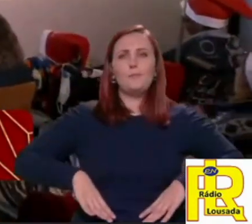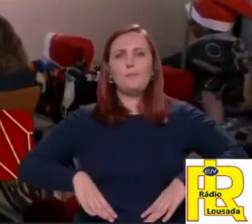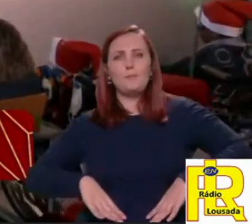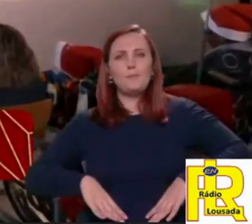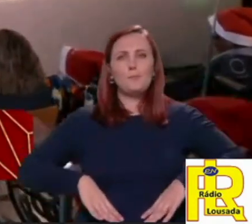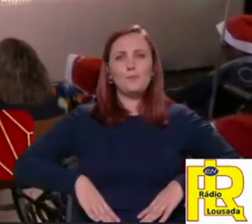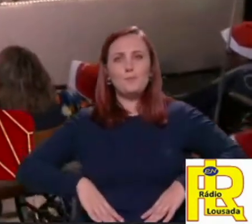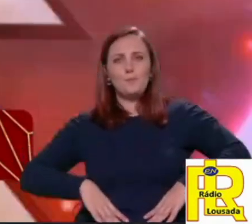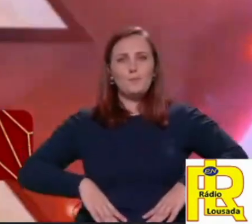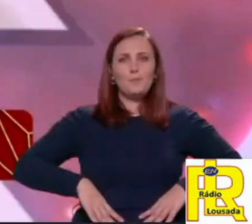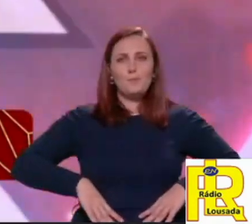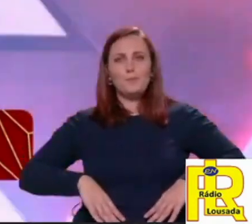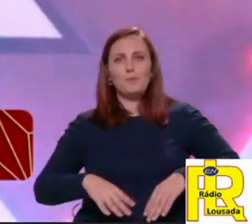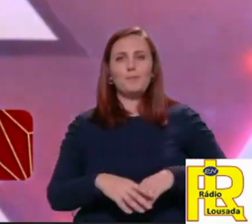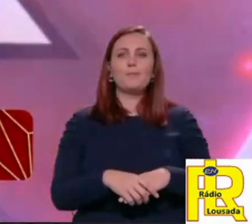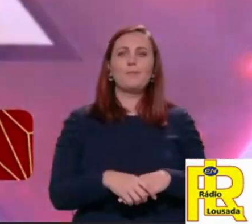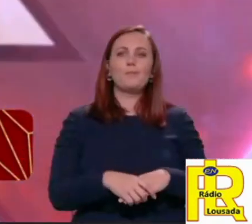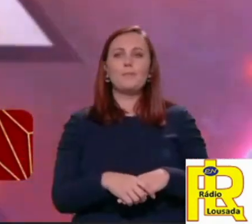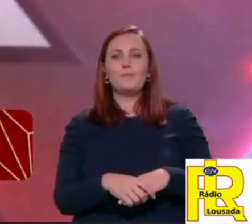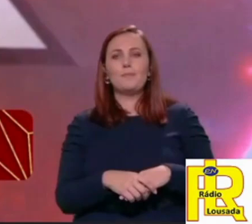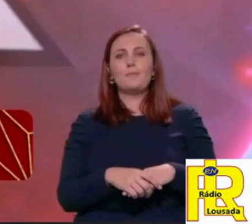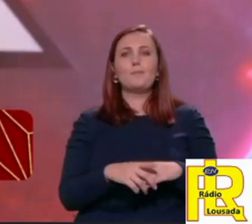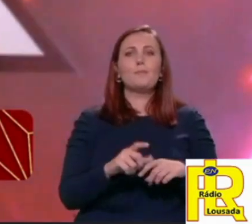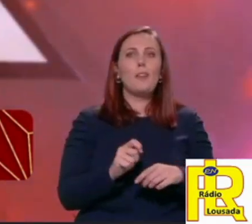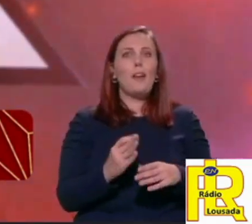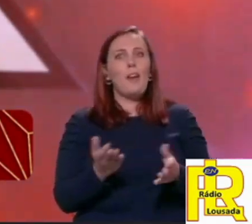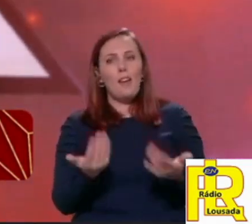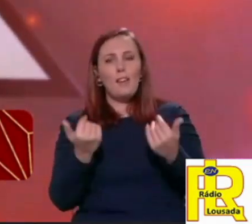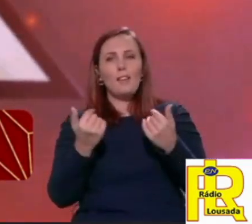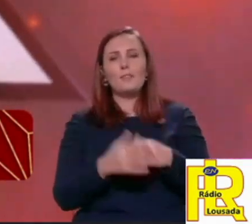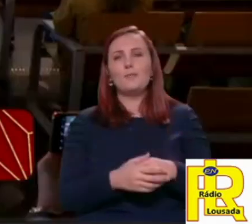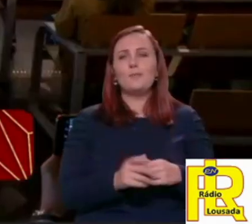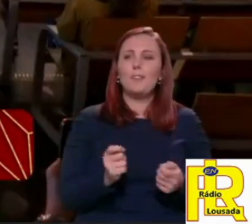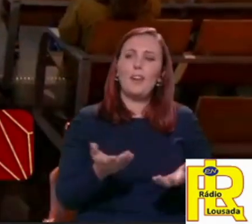b lanar hei